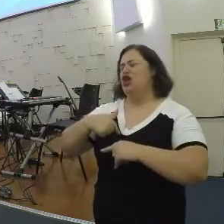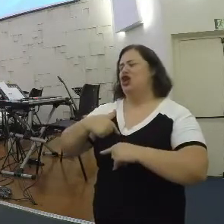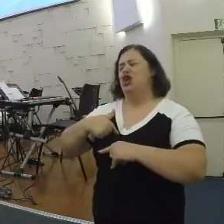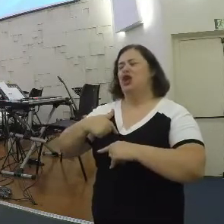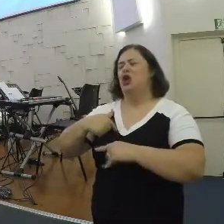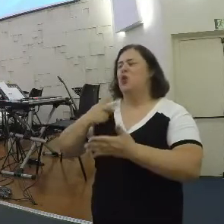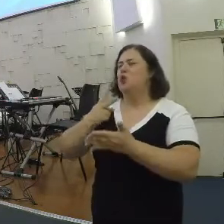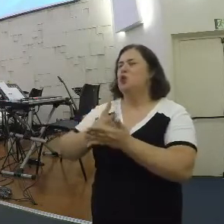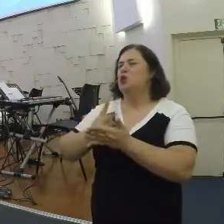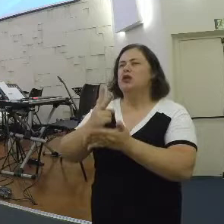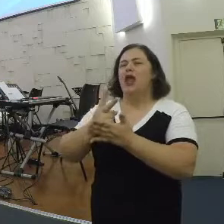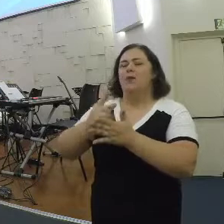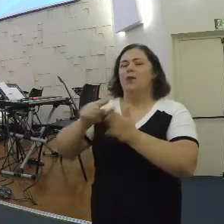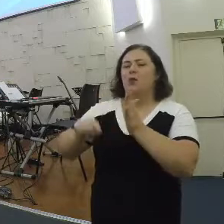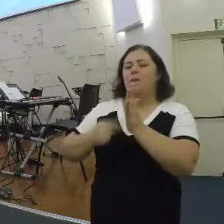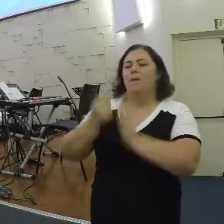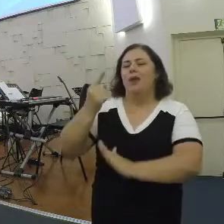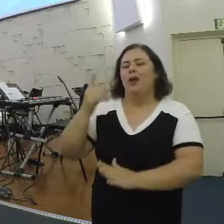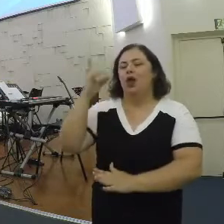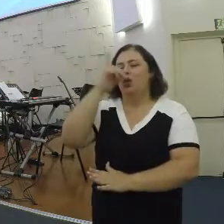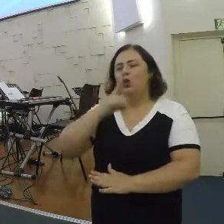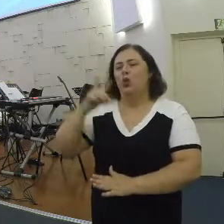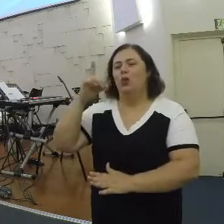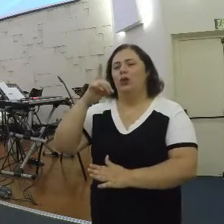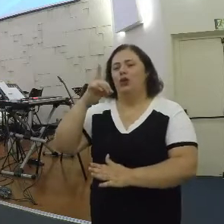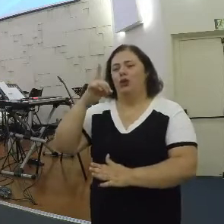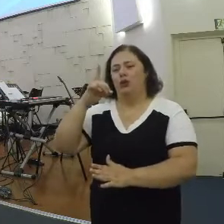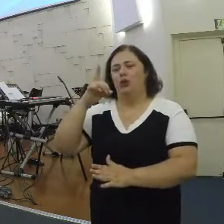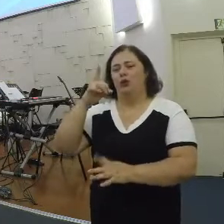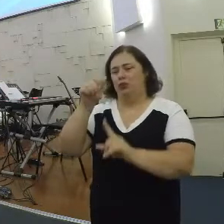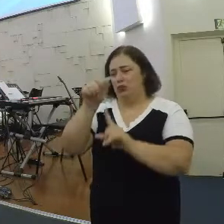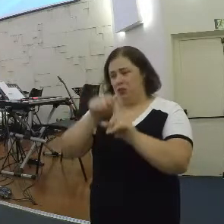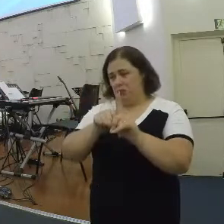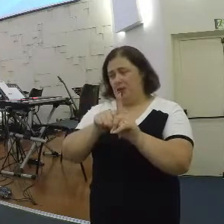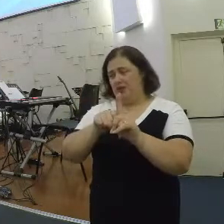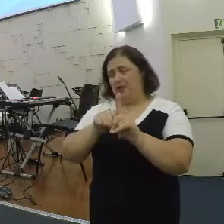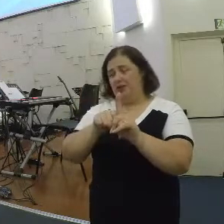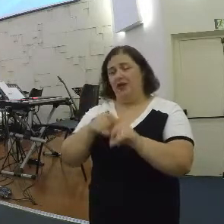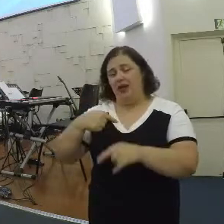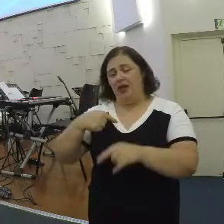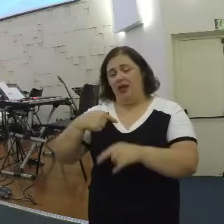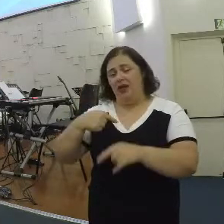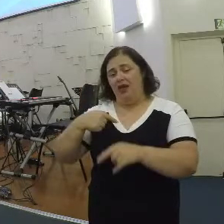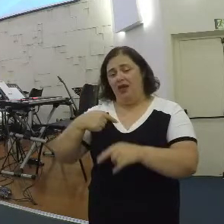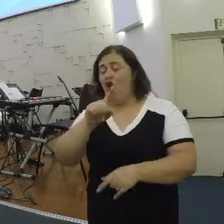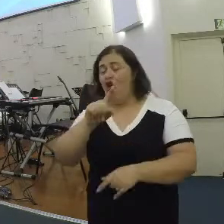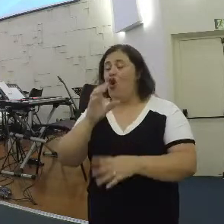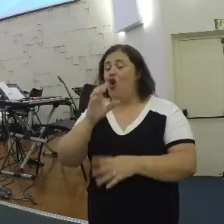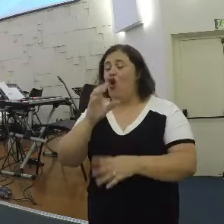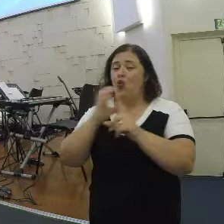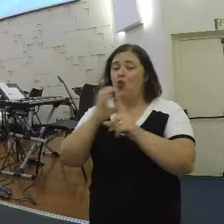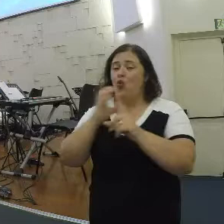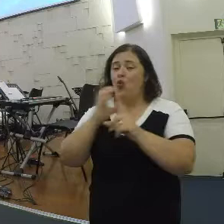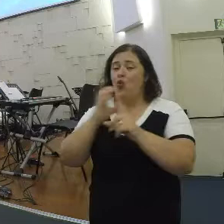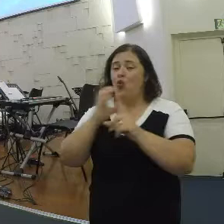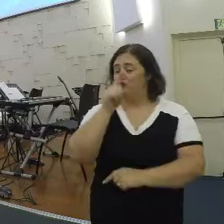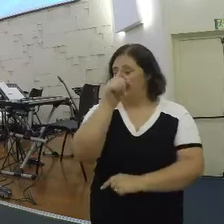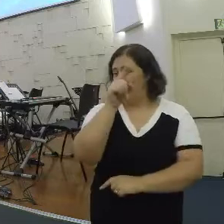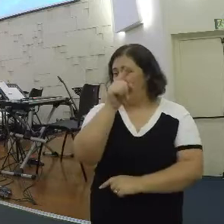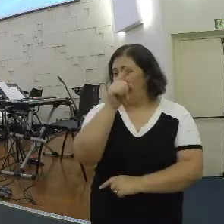primeiro domingo do mês pela manhã ao culto da segunda igreja batista de Vitória da Conquista, igreja que eu conheço, meu cunhado foi membro